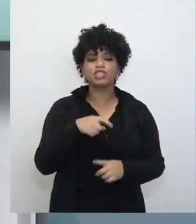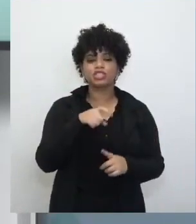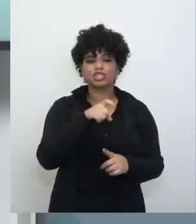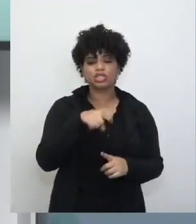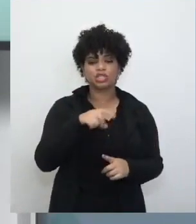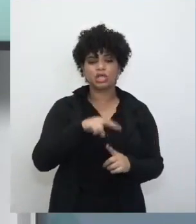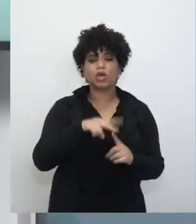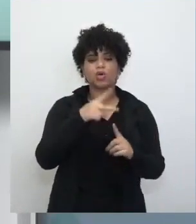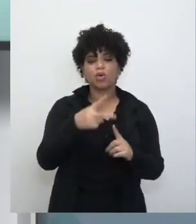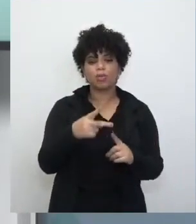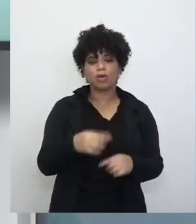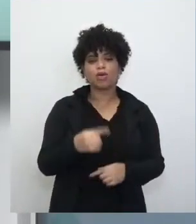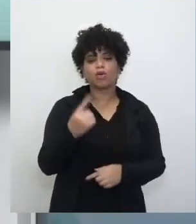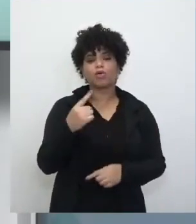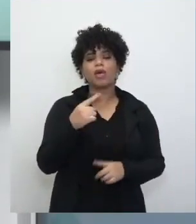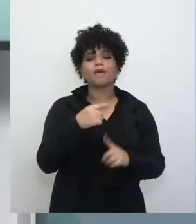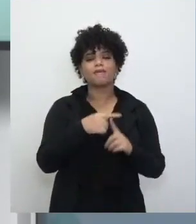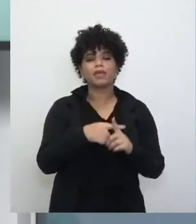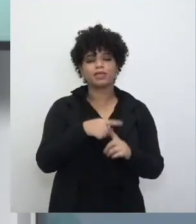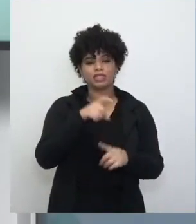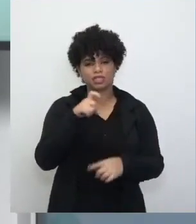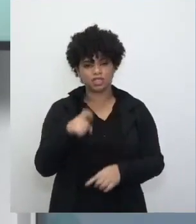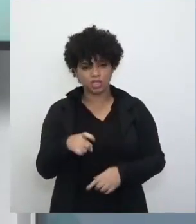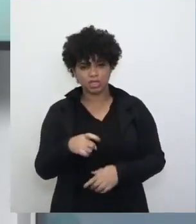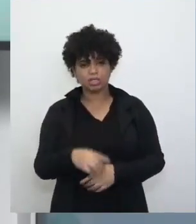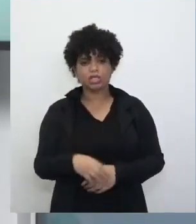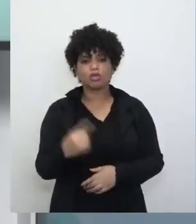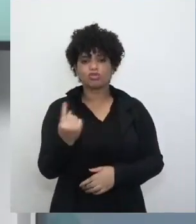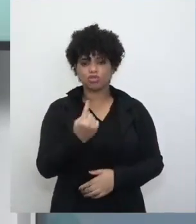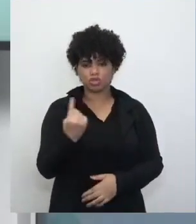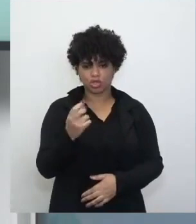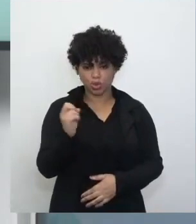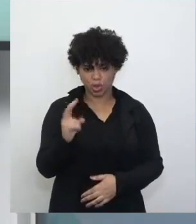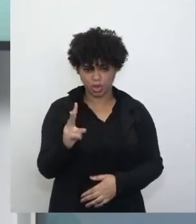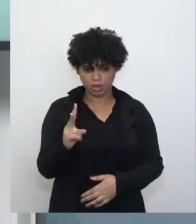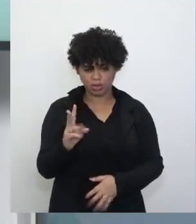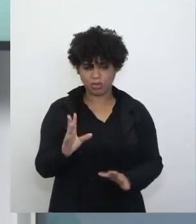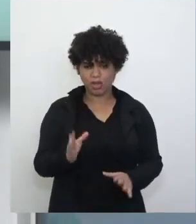x quadrado, um número vezes x, um termo independente.